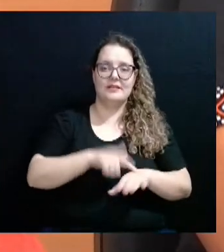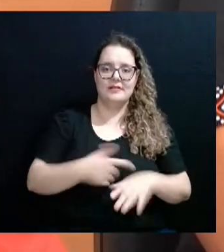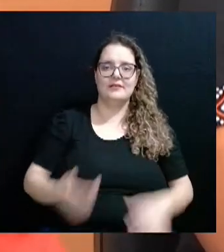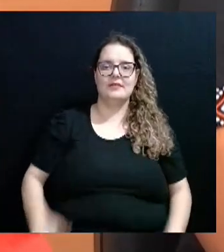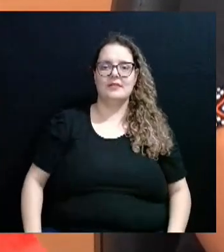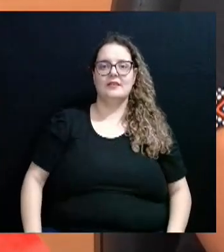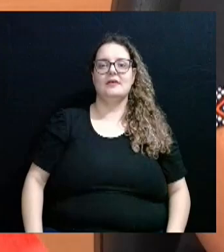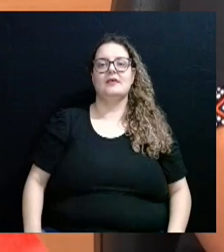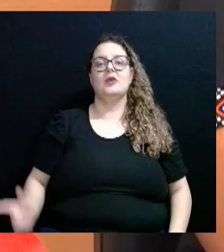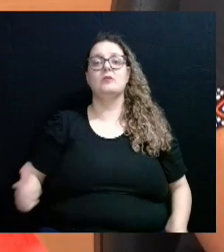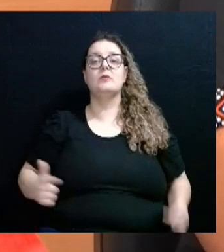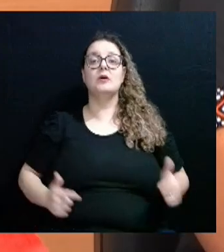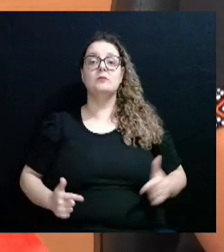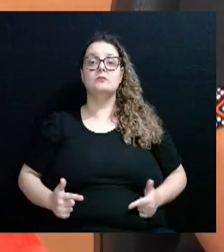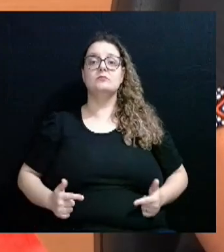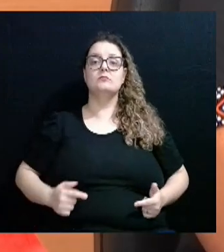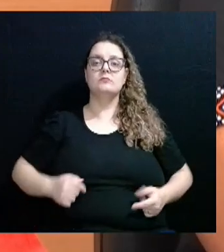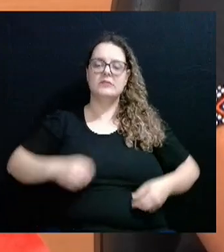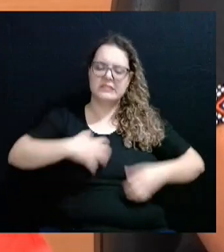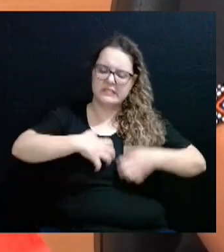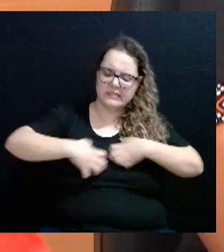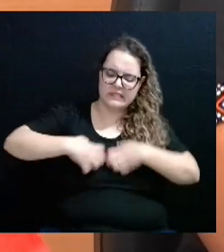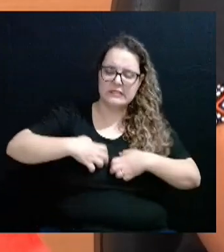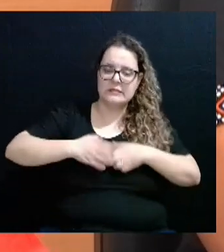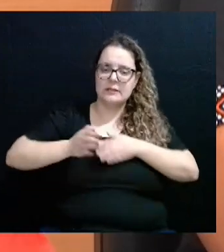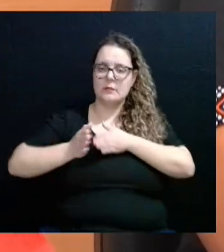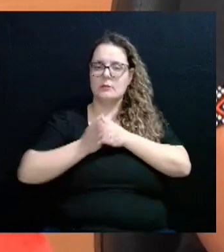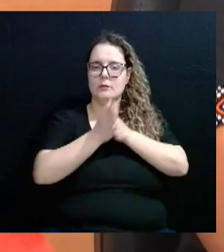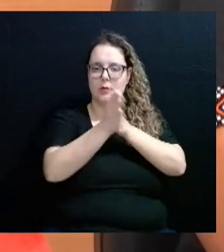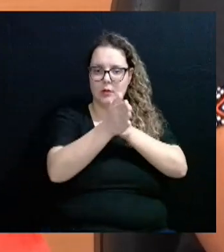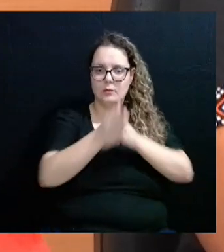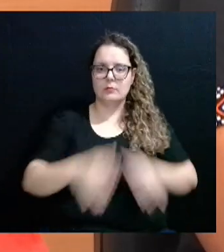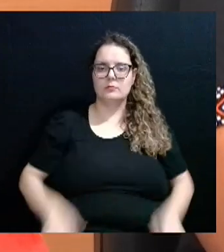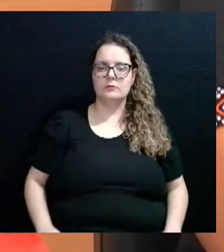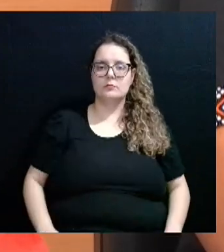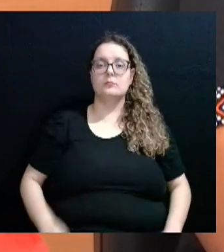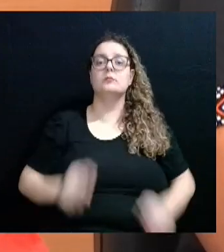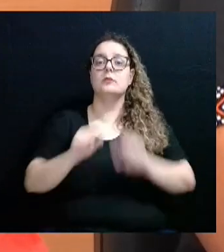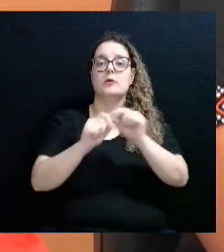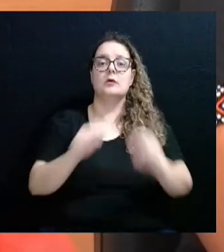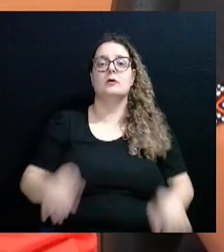revolta direcionada. Para quem? Para a playboyzada,